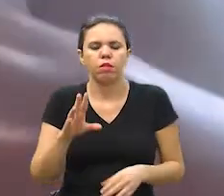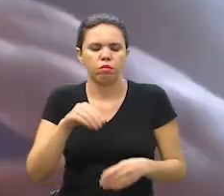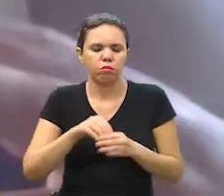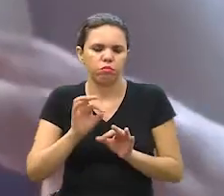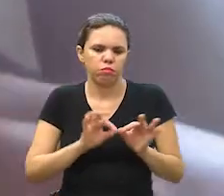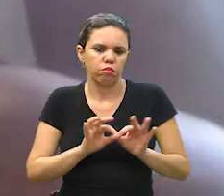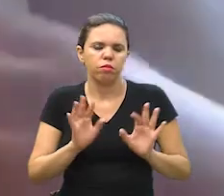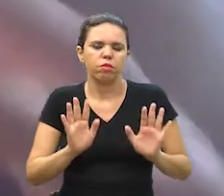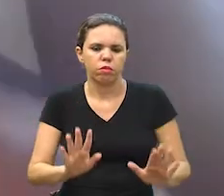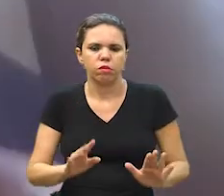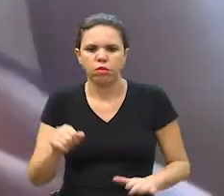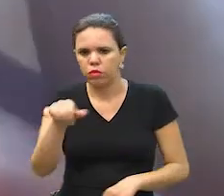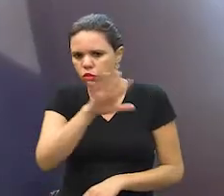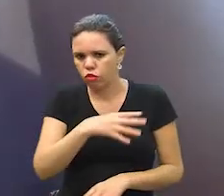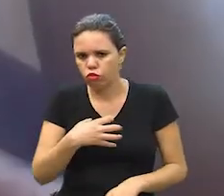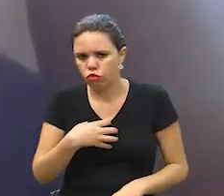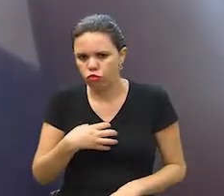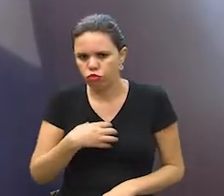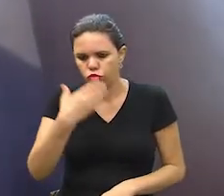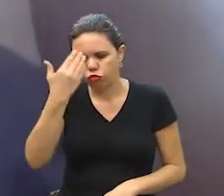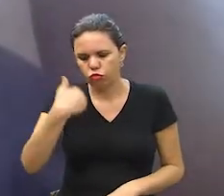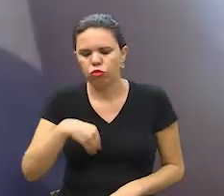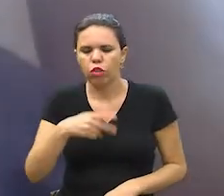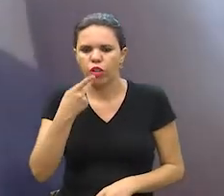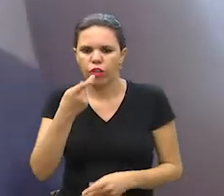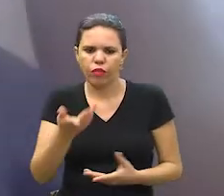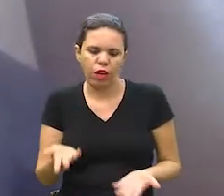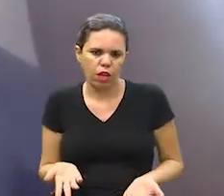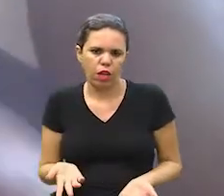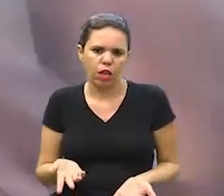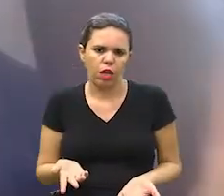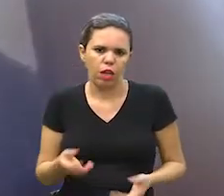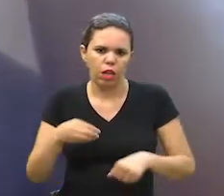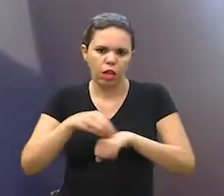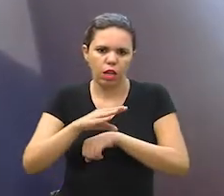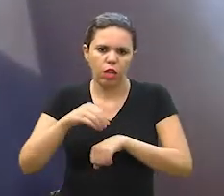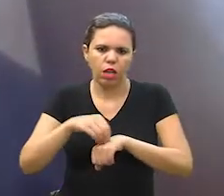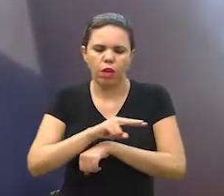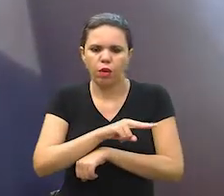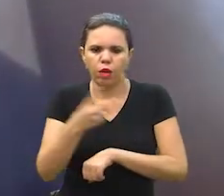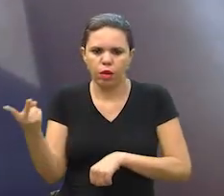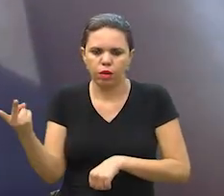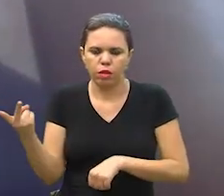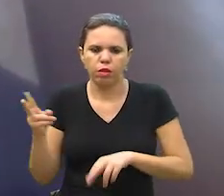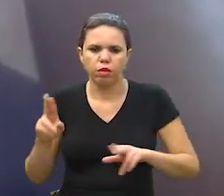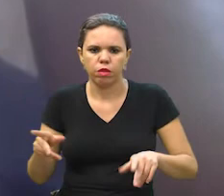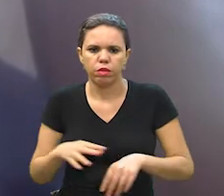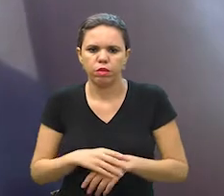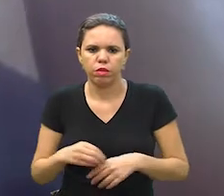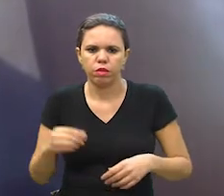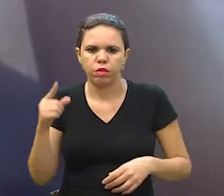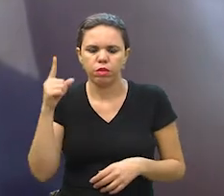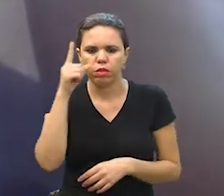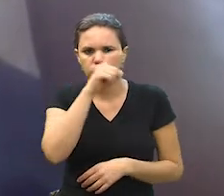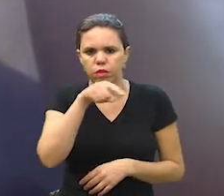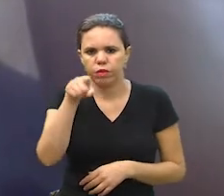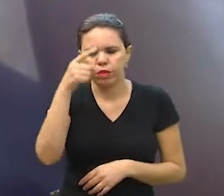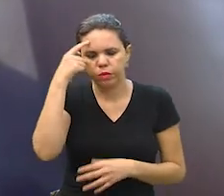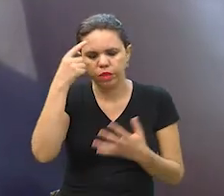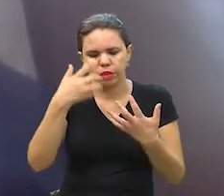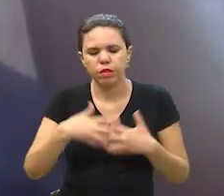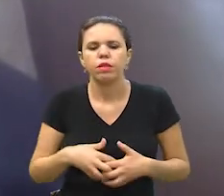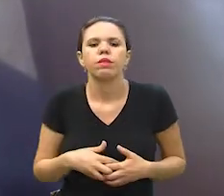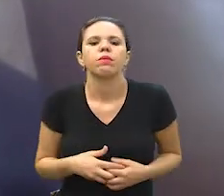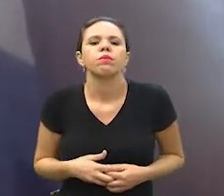a capacidade no jeito de ser, no jeito de falar. Ele dá uma mensagem contrária. Então, é difícil você